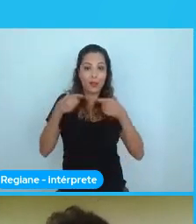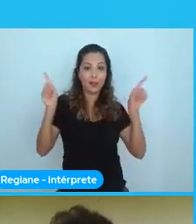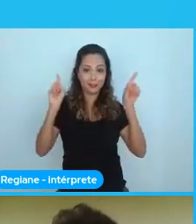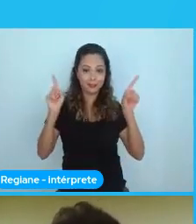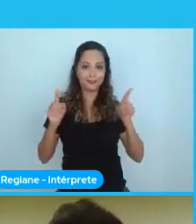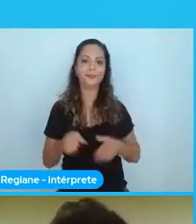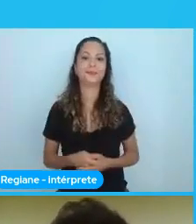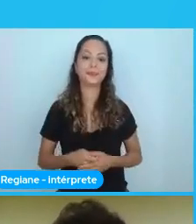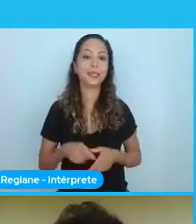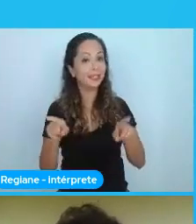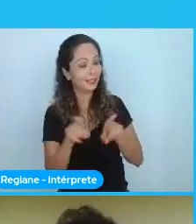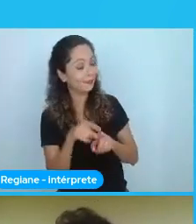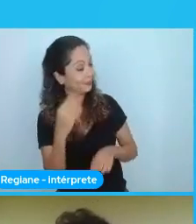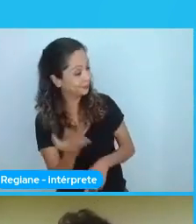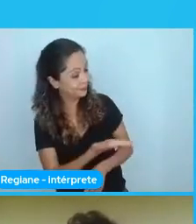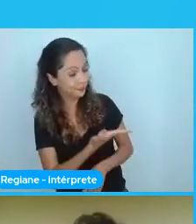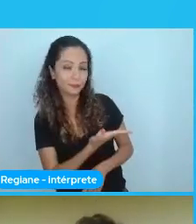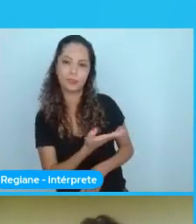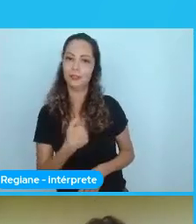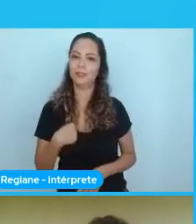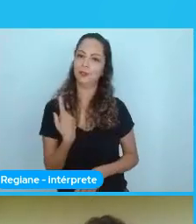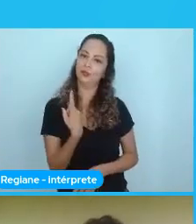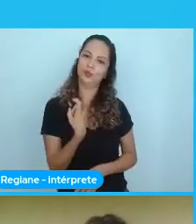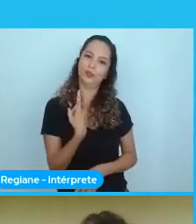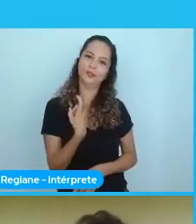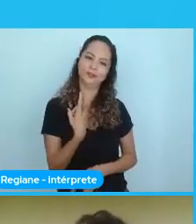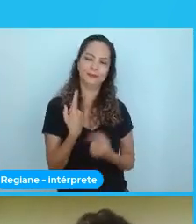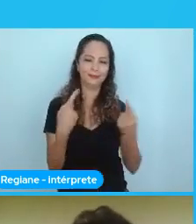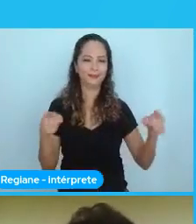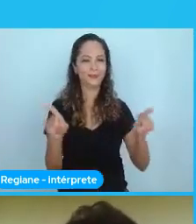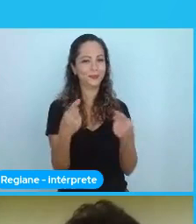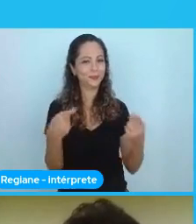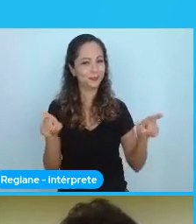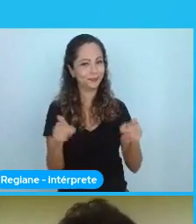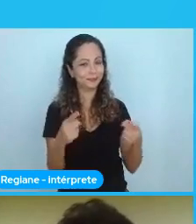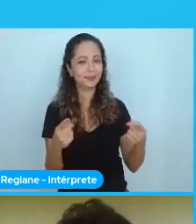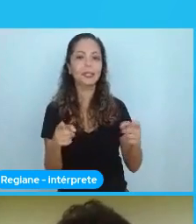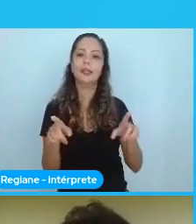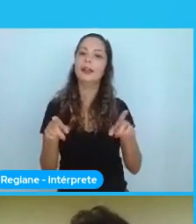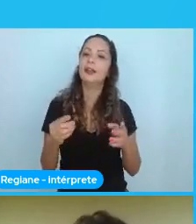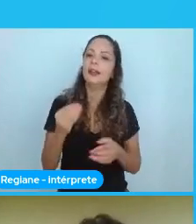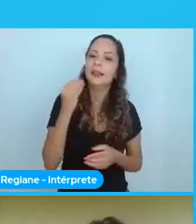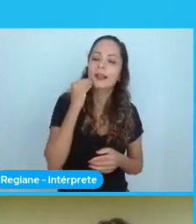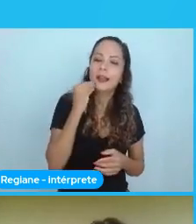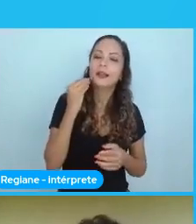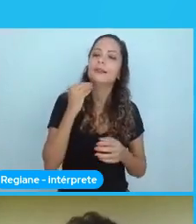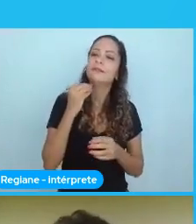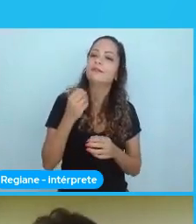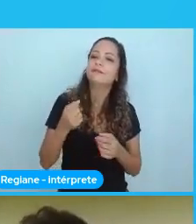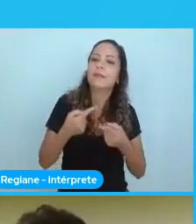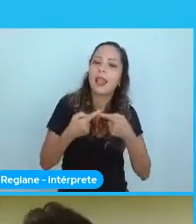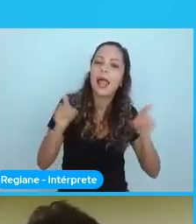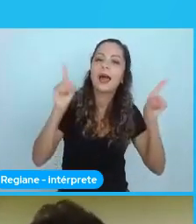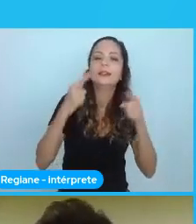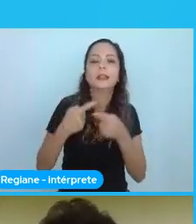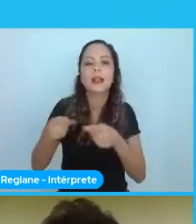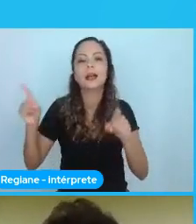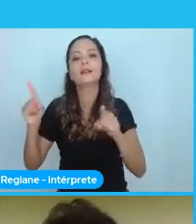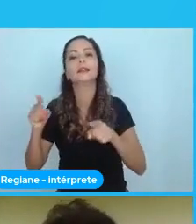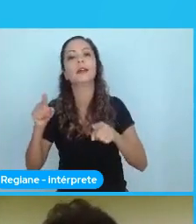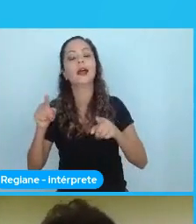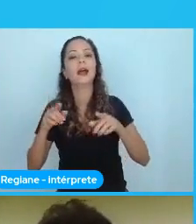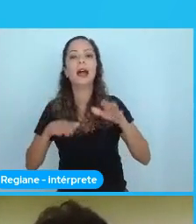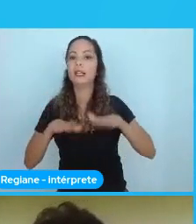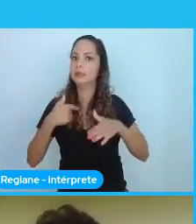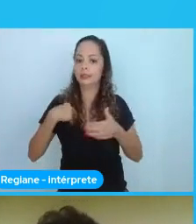só eu fazendo. E esse ano eu tenho tentado lançar todo mês também. Quando não sou eu, é o Pietro. Ah, e